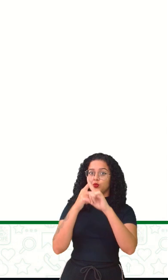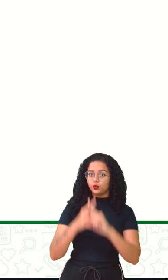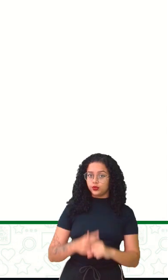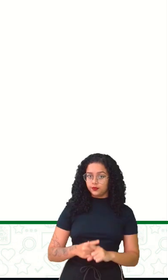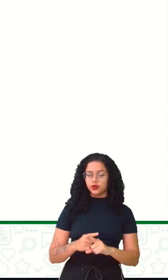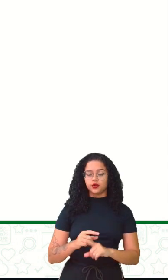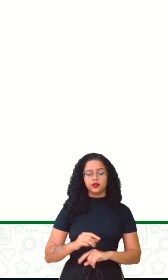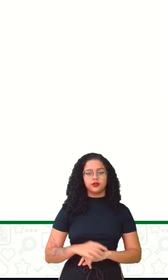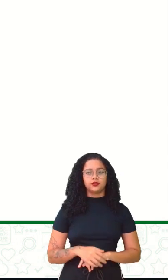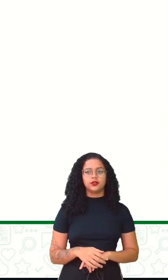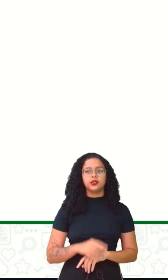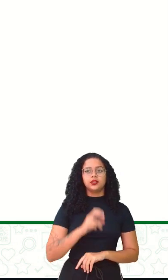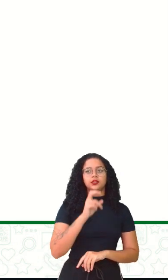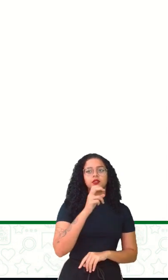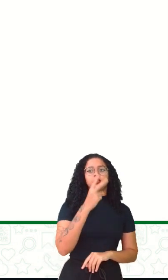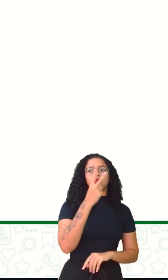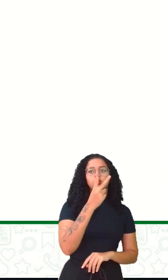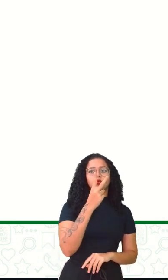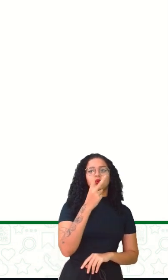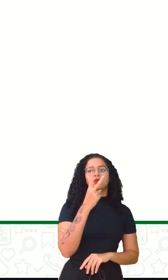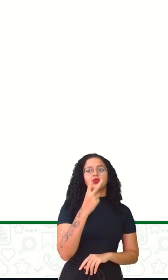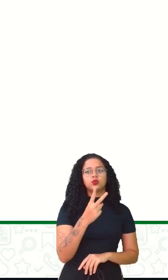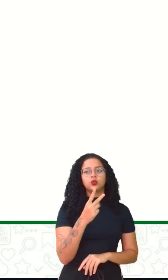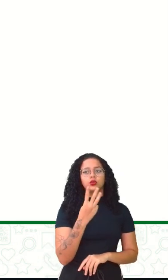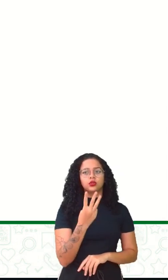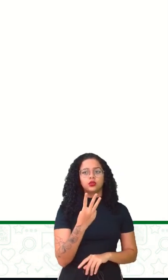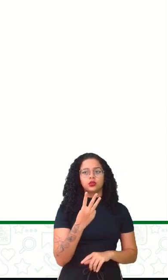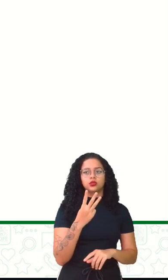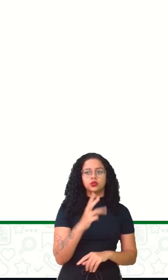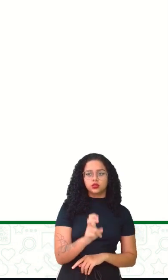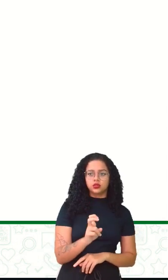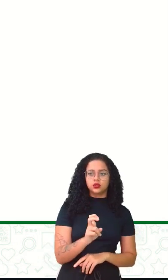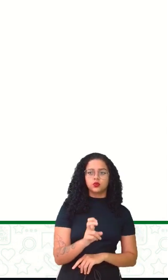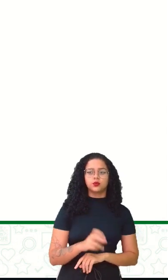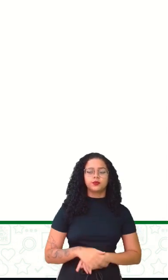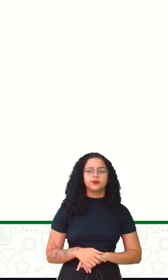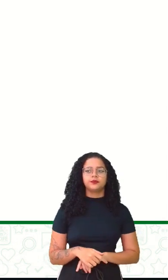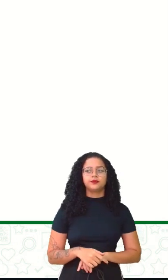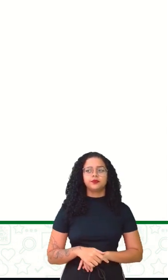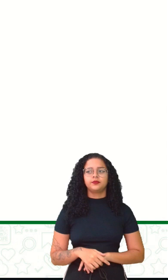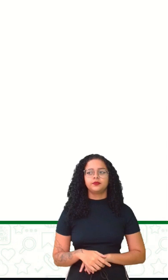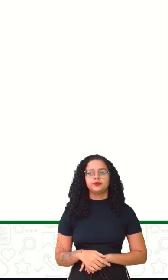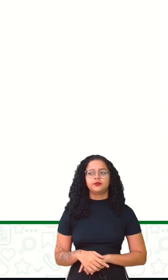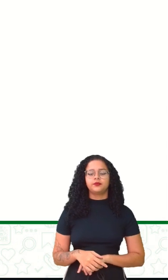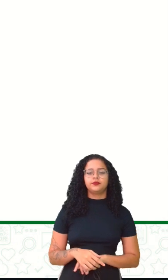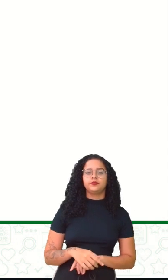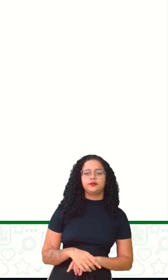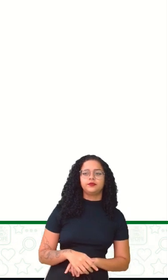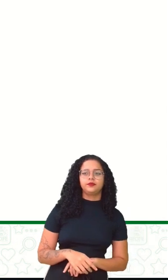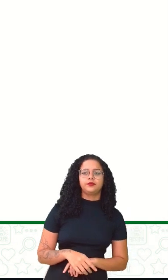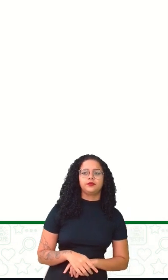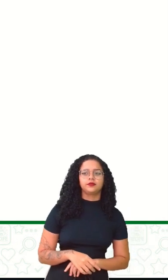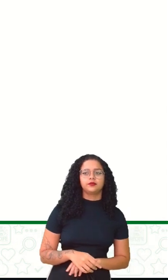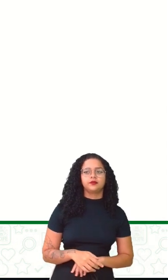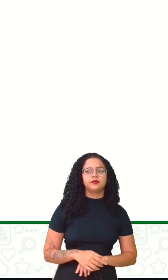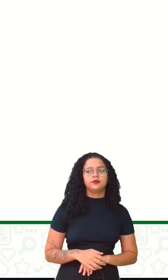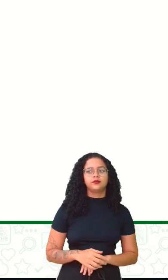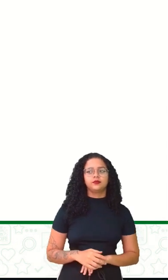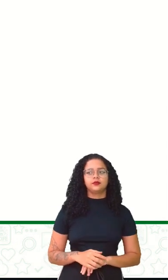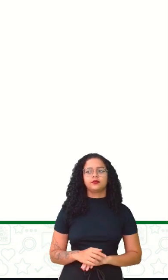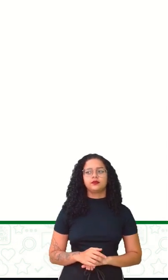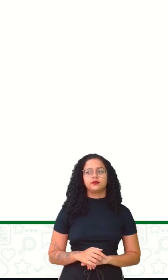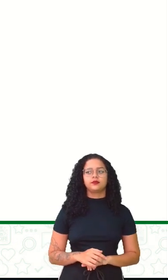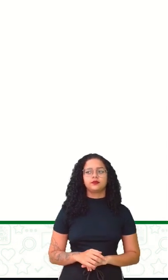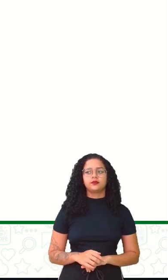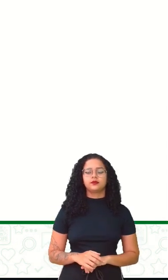valores. 5, 3, 2 e 2. Ou na ordem inversa, 2, 2, 3